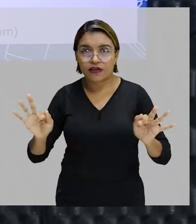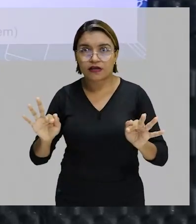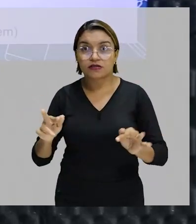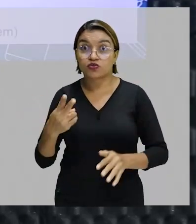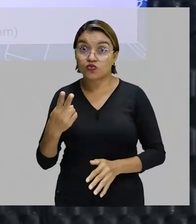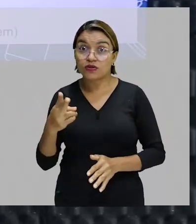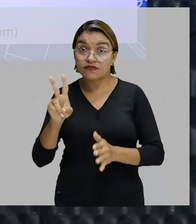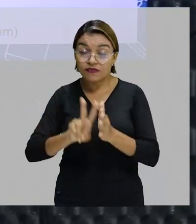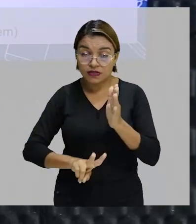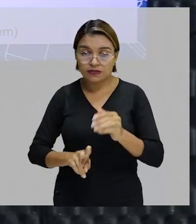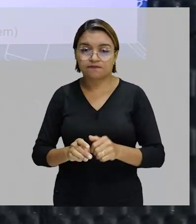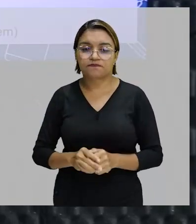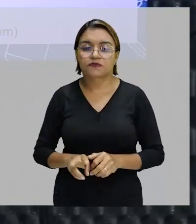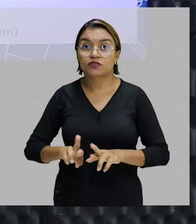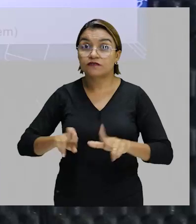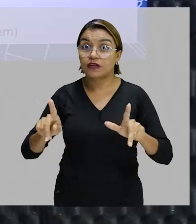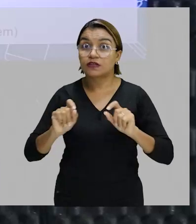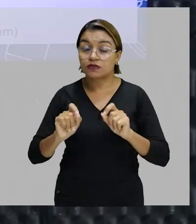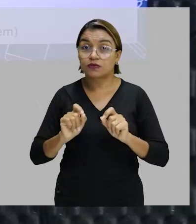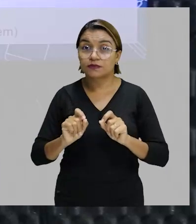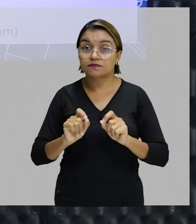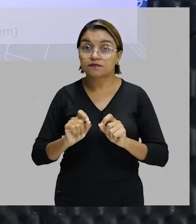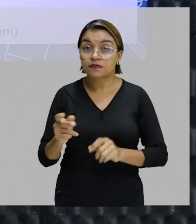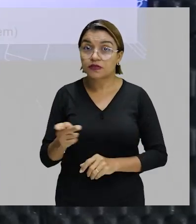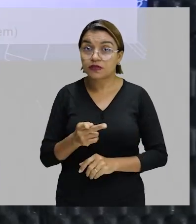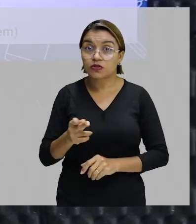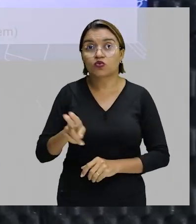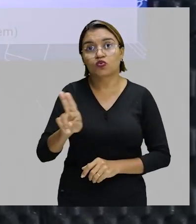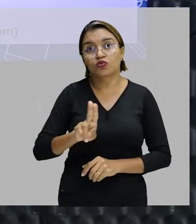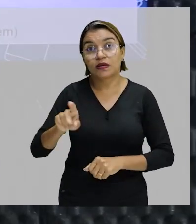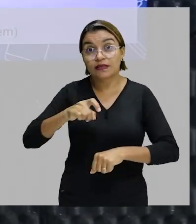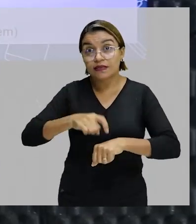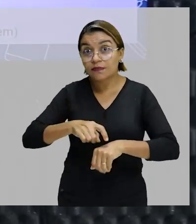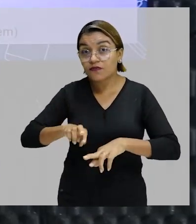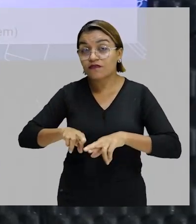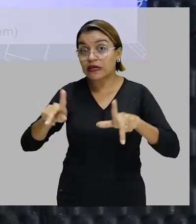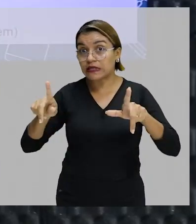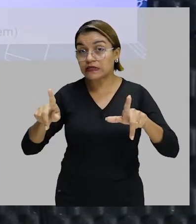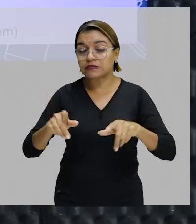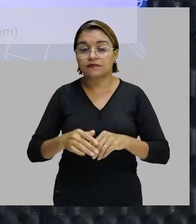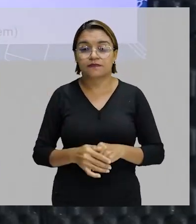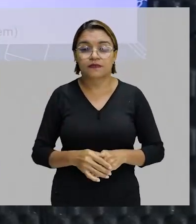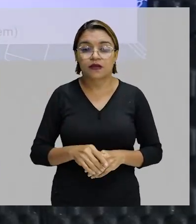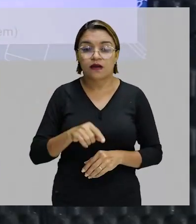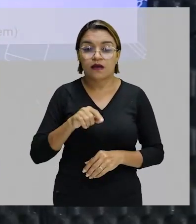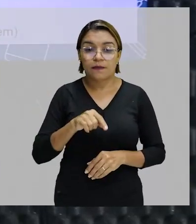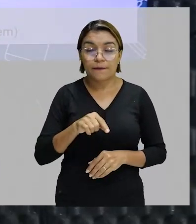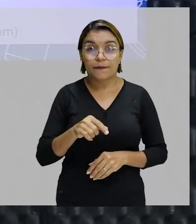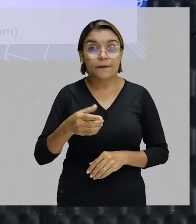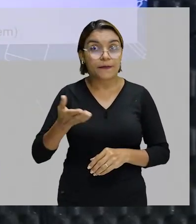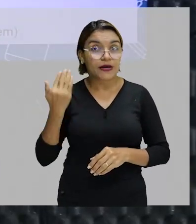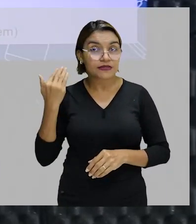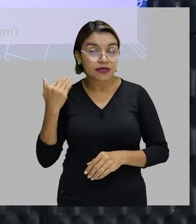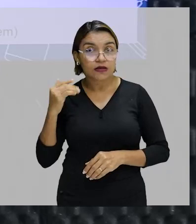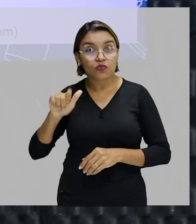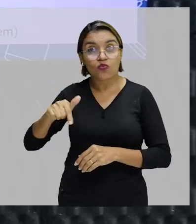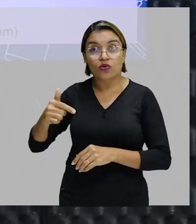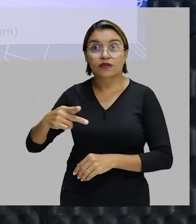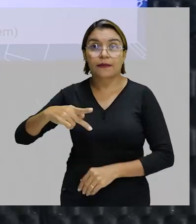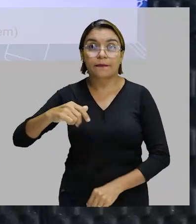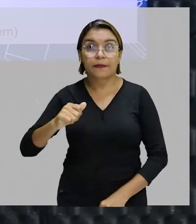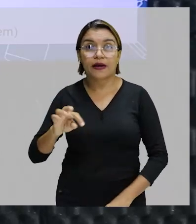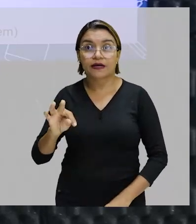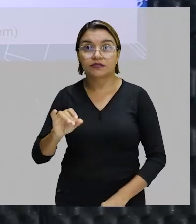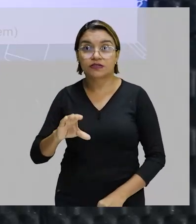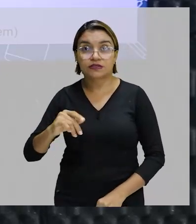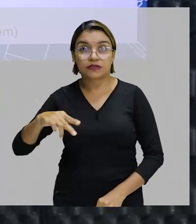é a diferença? Os dois estão conjugados em tempos diferentes. Aqui é passado, aqui é particípio. Por isso